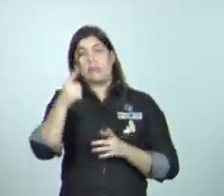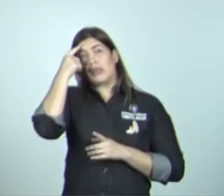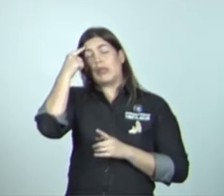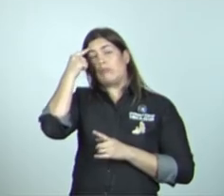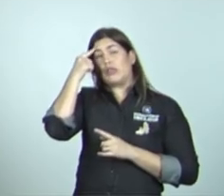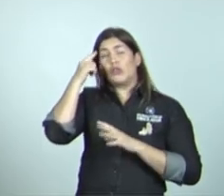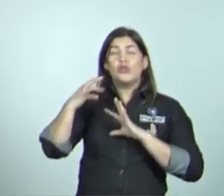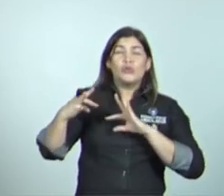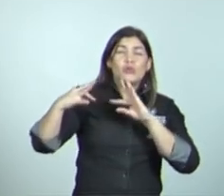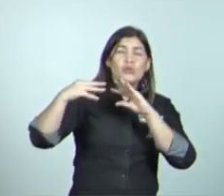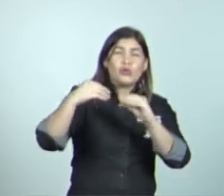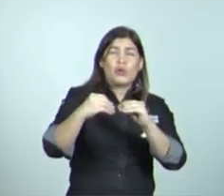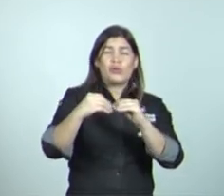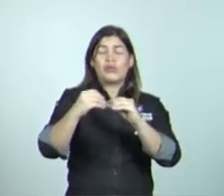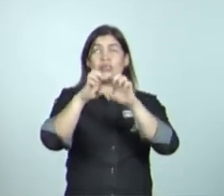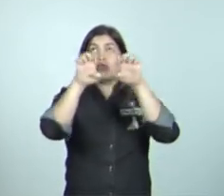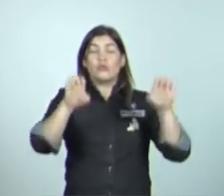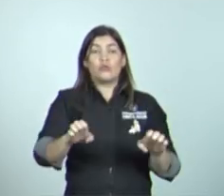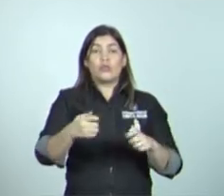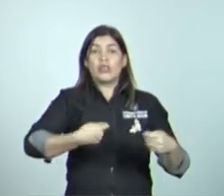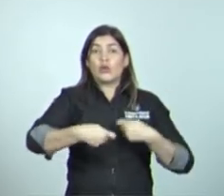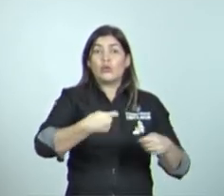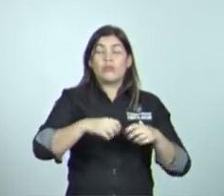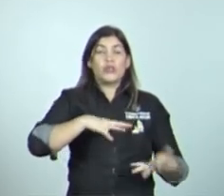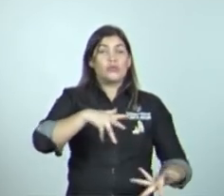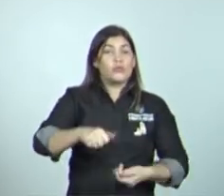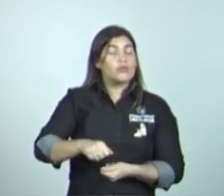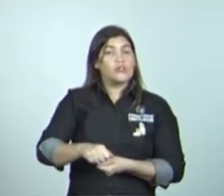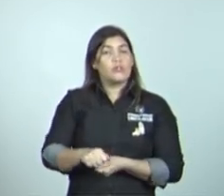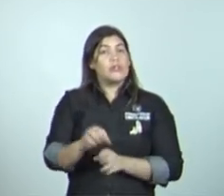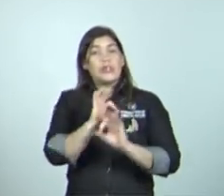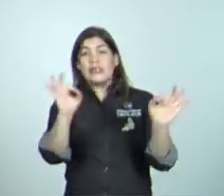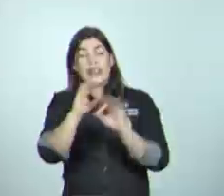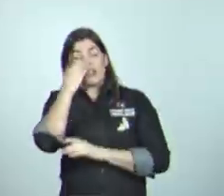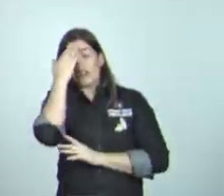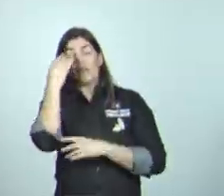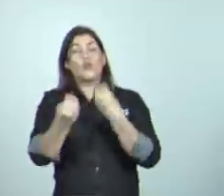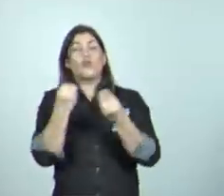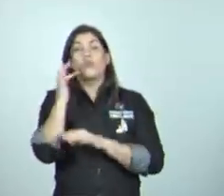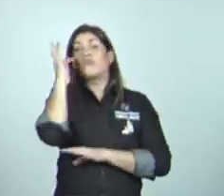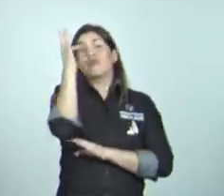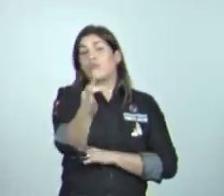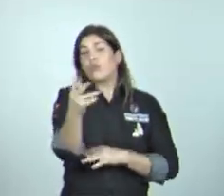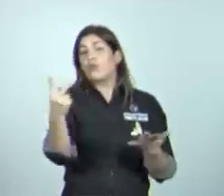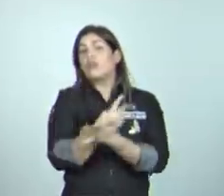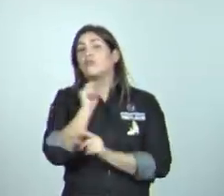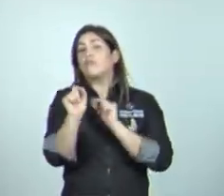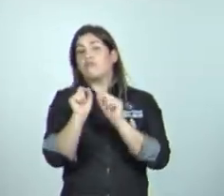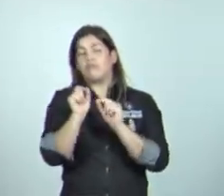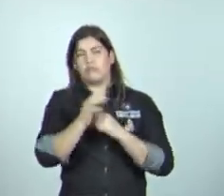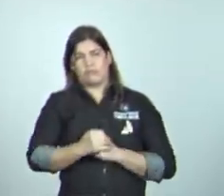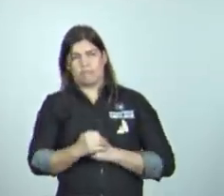pensamento de todas as estruturas econômicas do mundo ninguém sabe ainda o que vai acontecer e